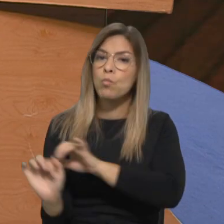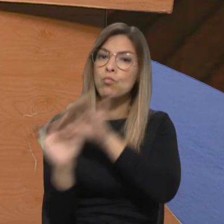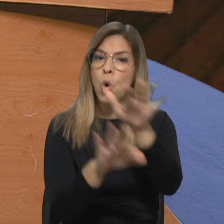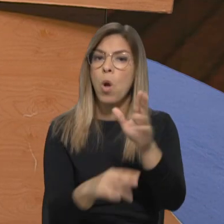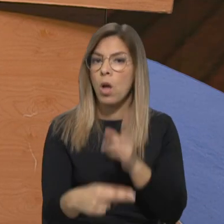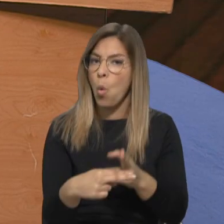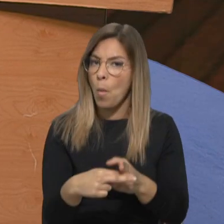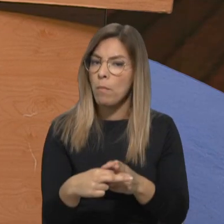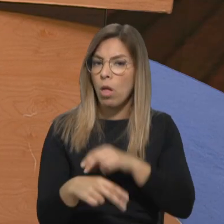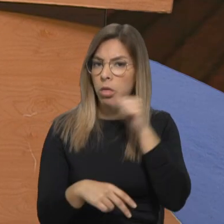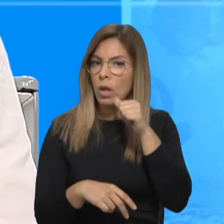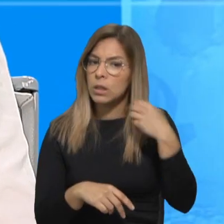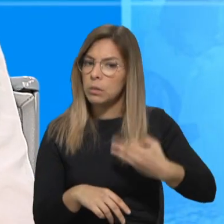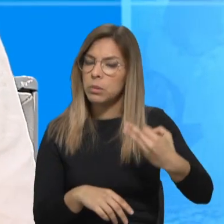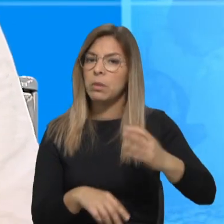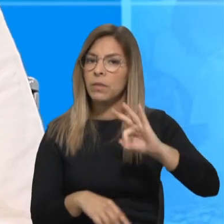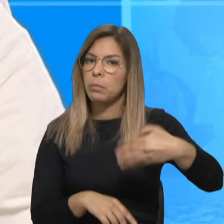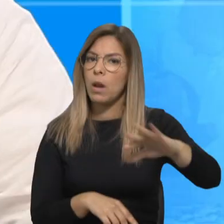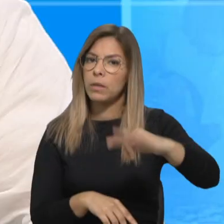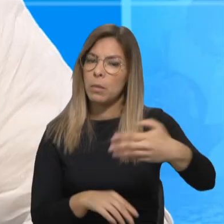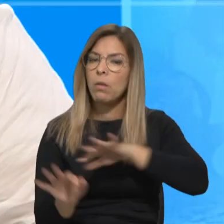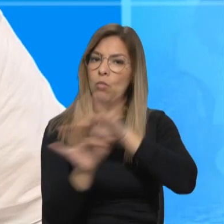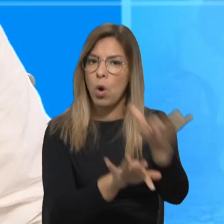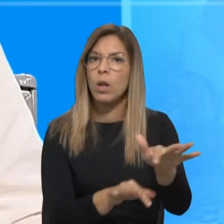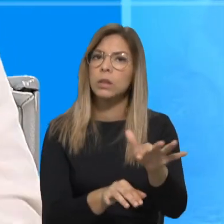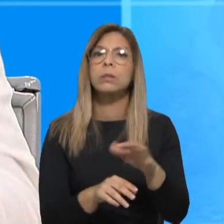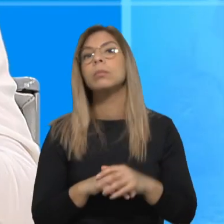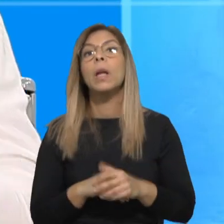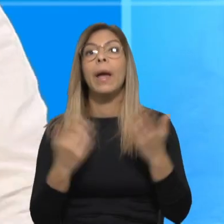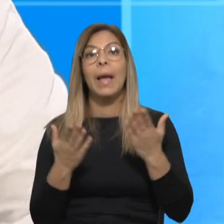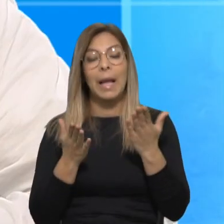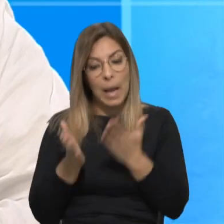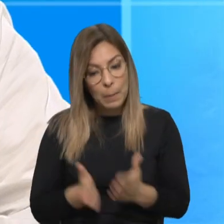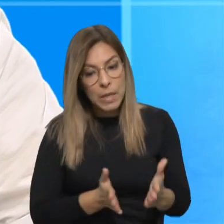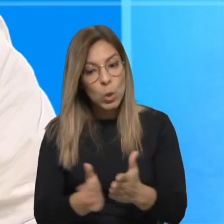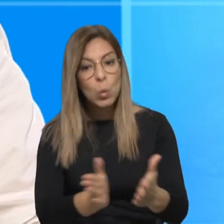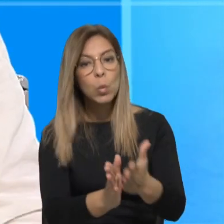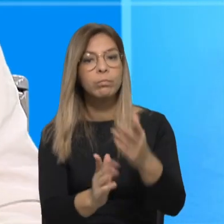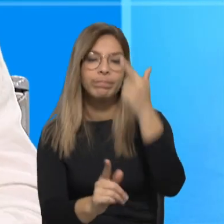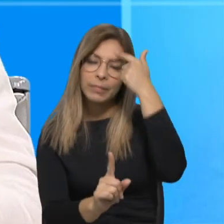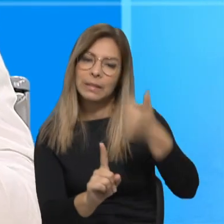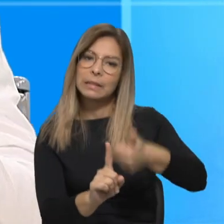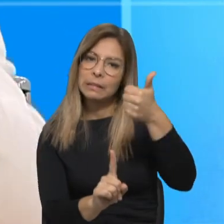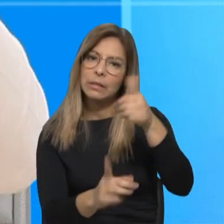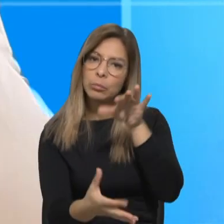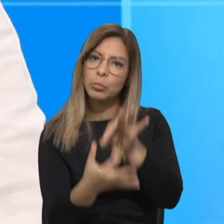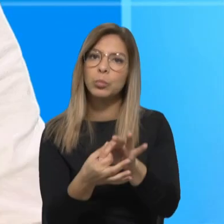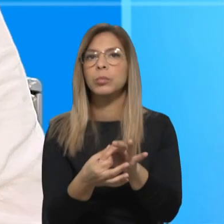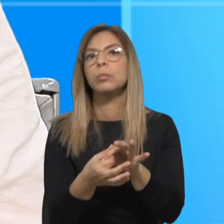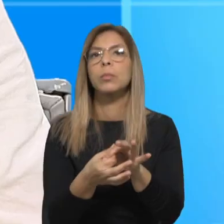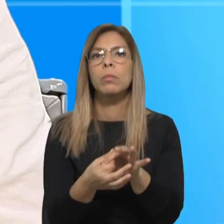tem sobretudo 2 ou 3 momentos essenciais. É a célebre caminhada, não é? Lá pela via da reconciliação